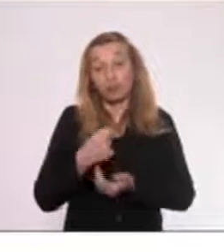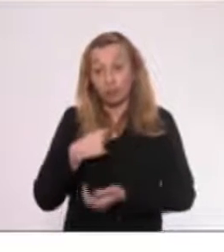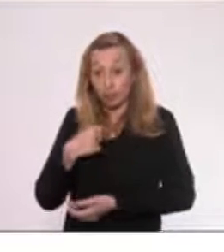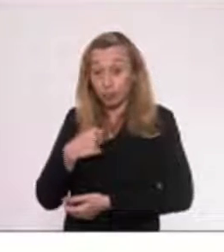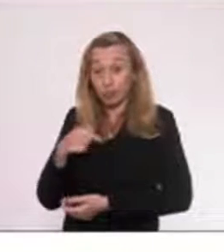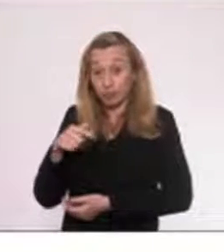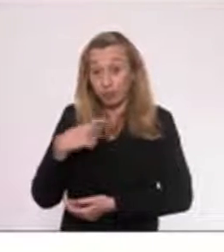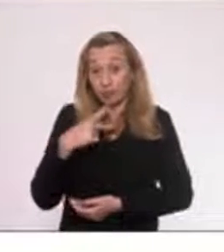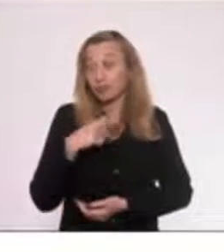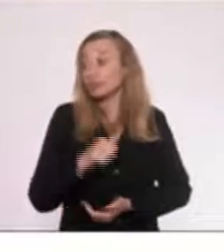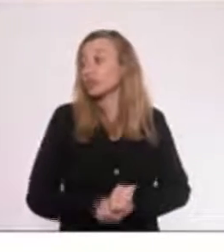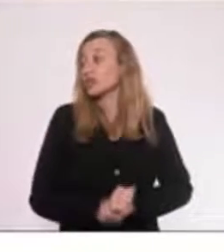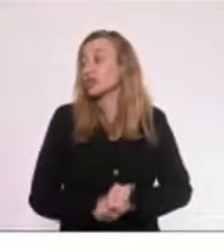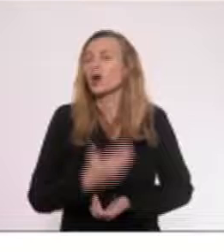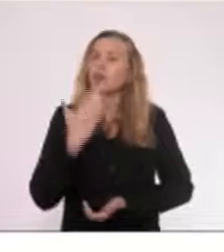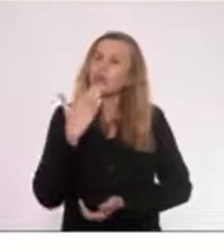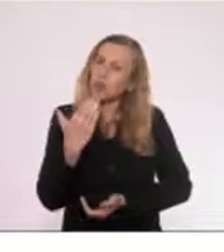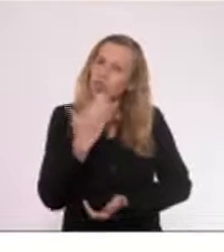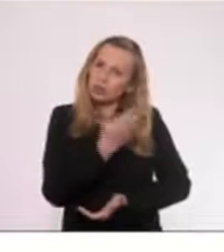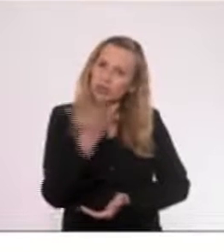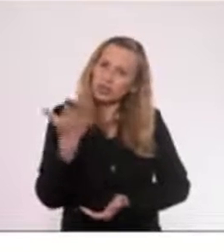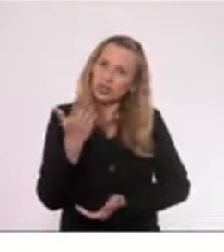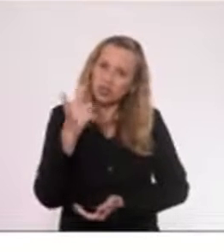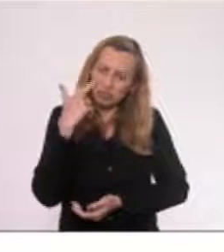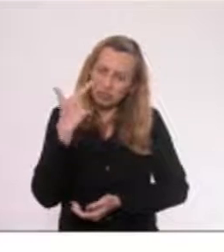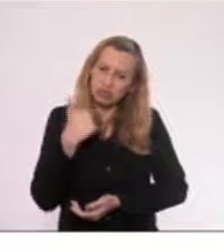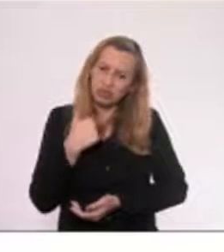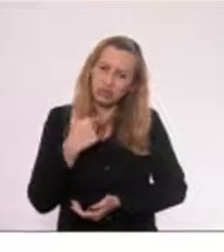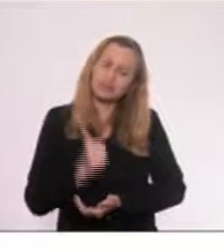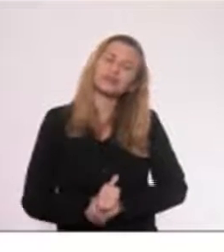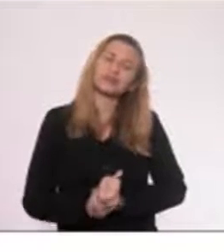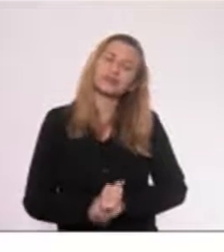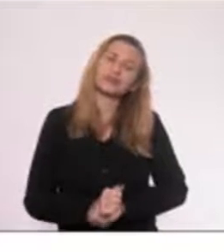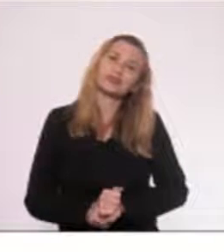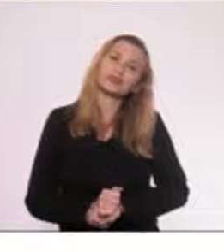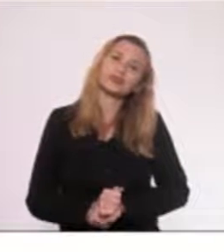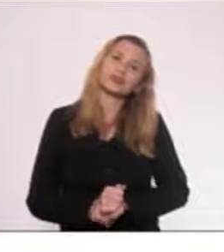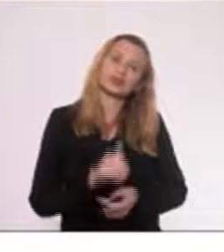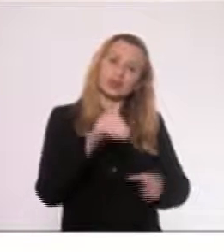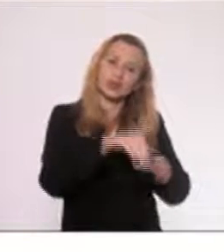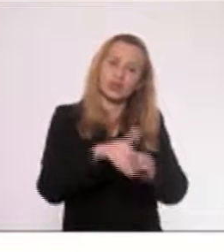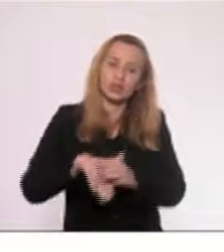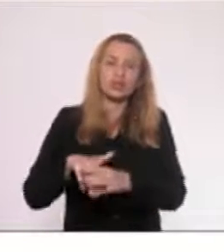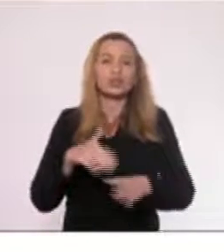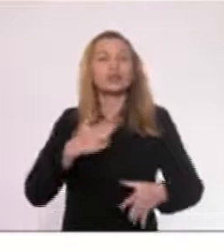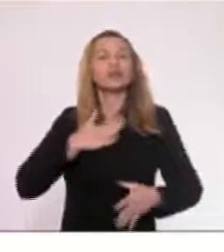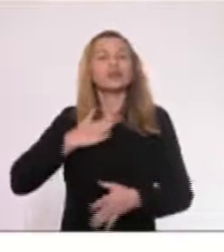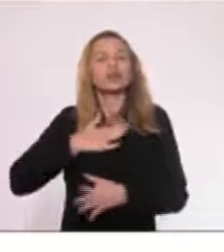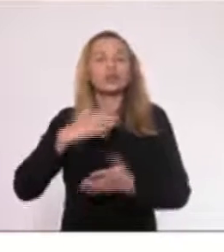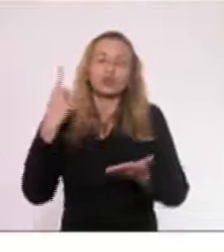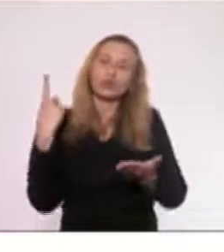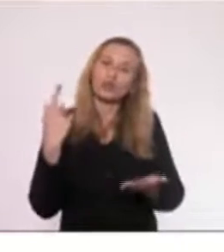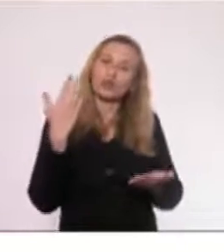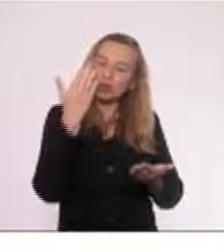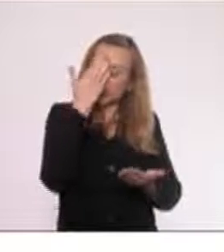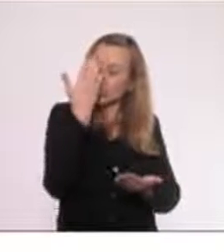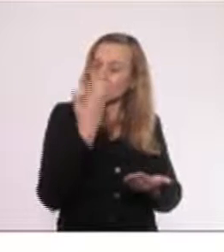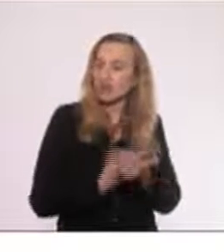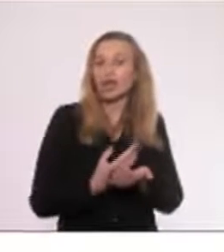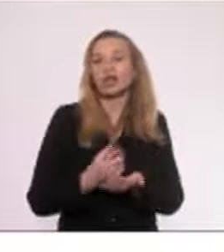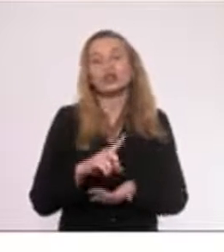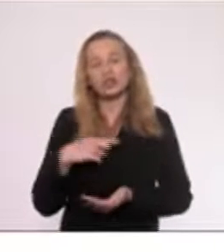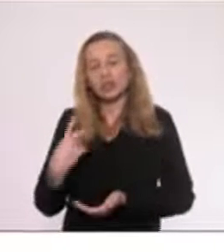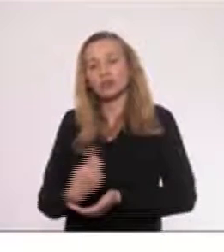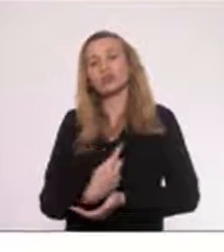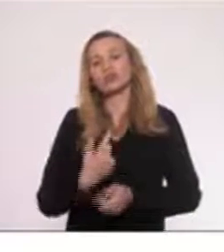faço um pedido para vocês que me assistem, para vocês eleitores, que nos confiaram o voto e uma possibilidade de